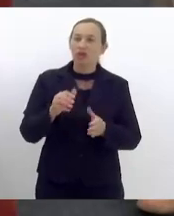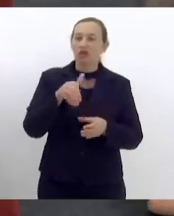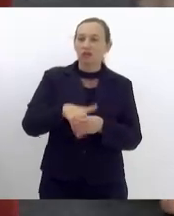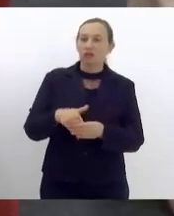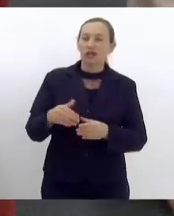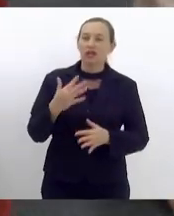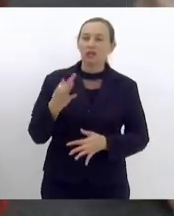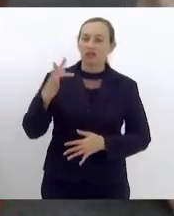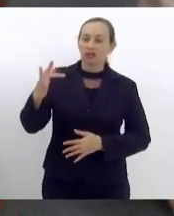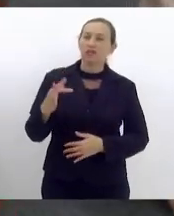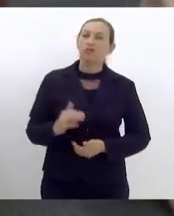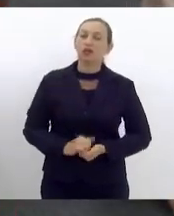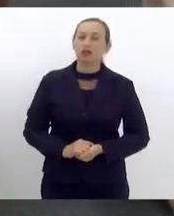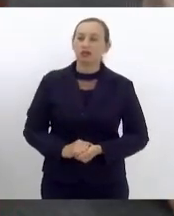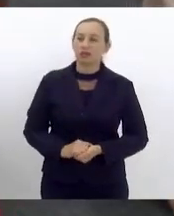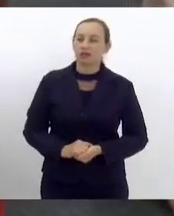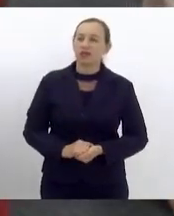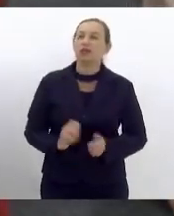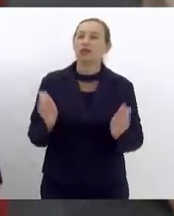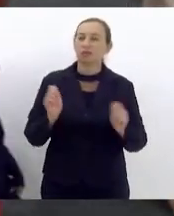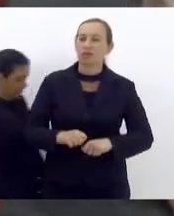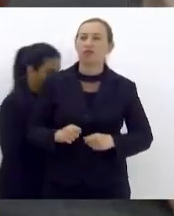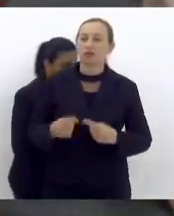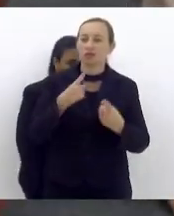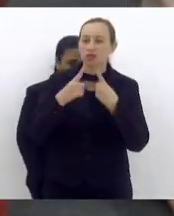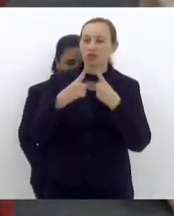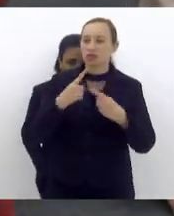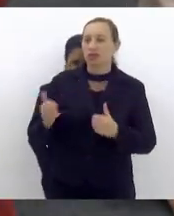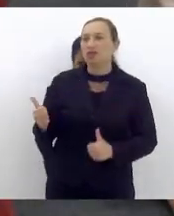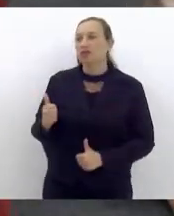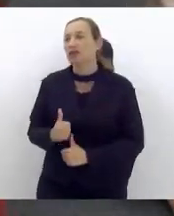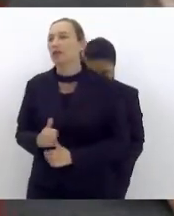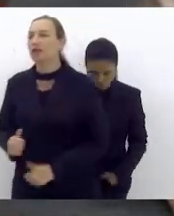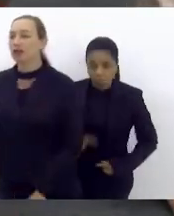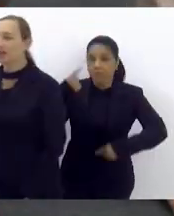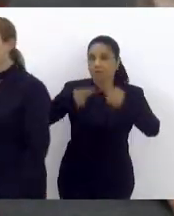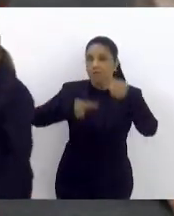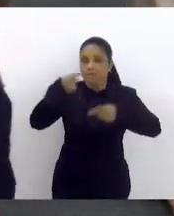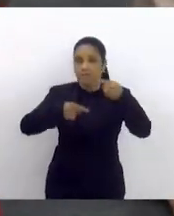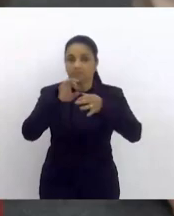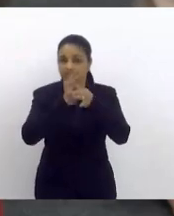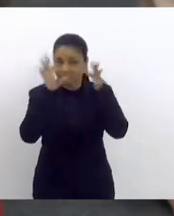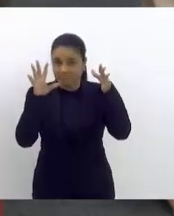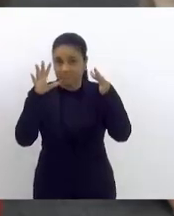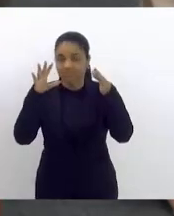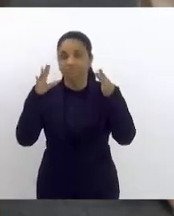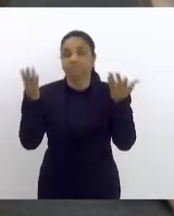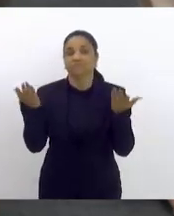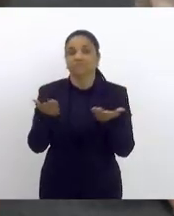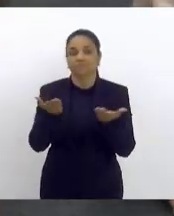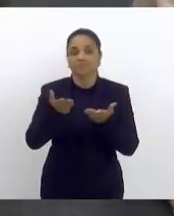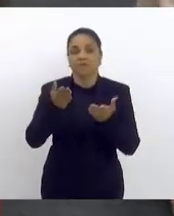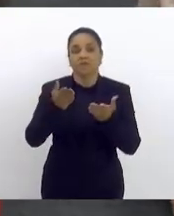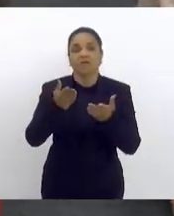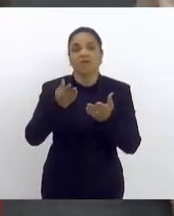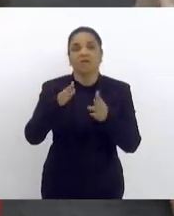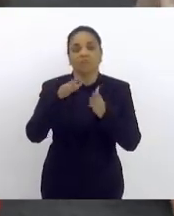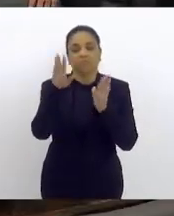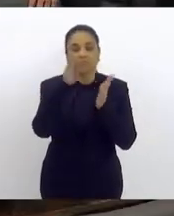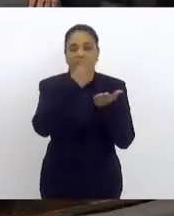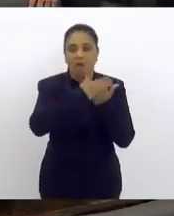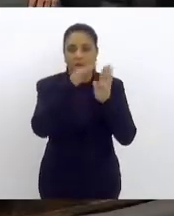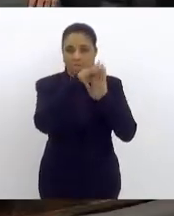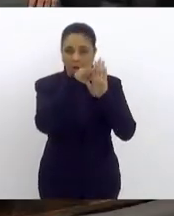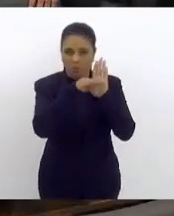gente tem aí também a possibilidade de debater democráticamente republicanamente a diversidade da nossa pauta